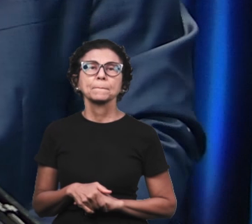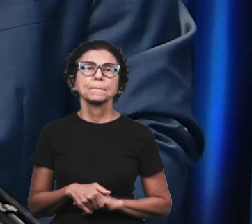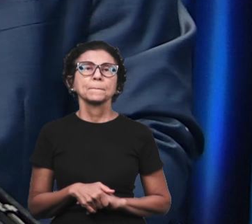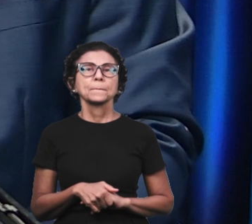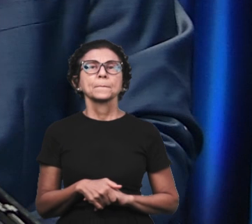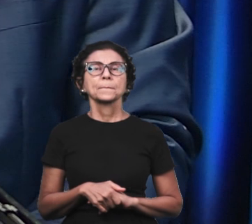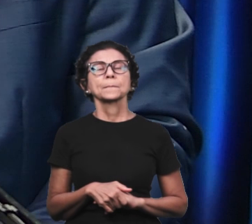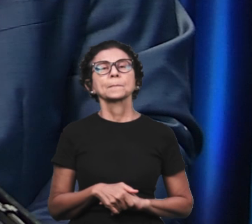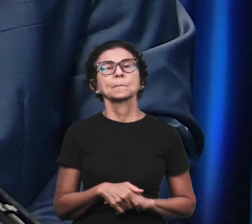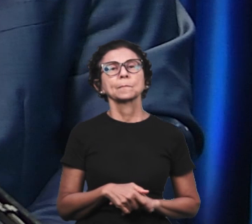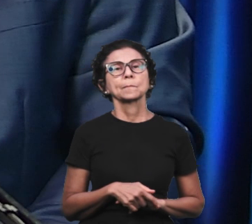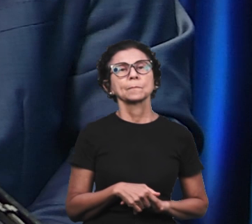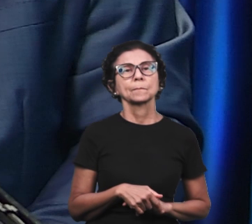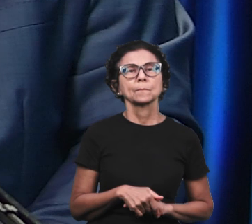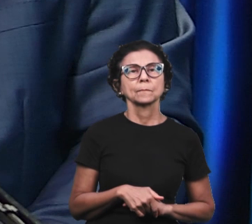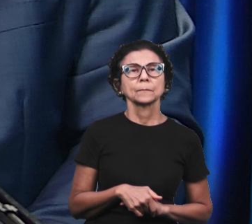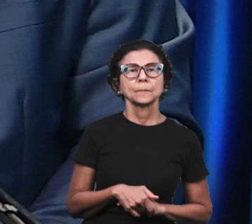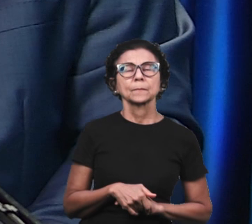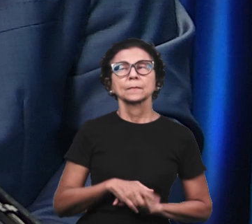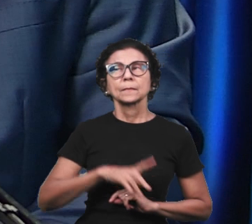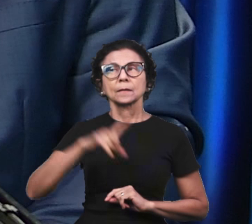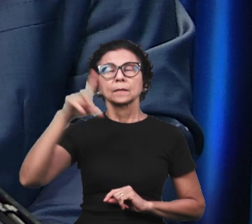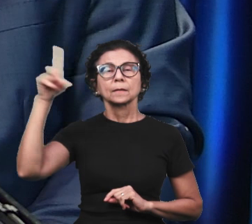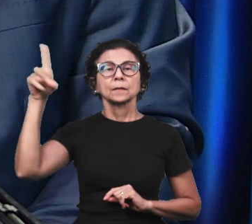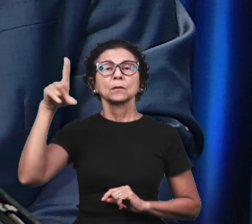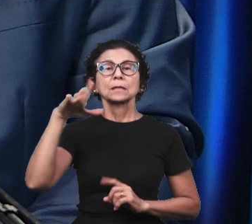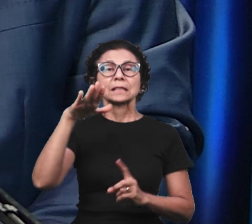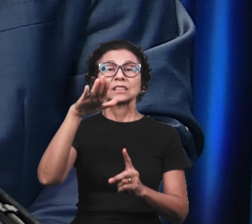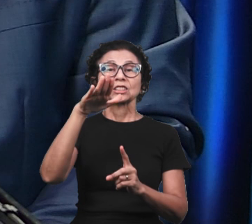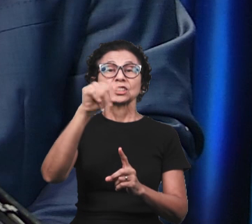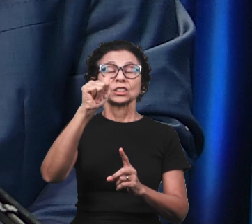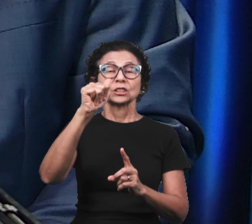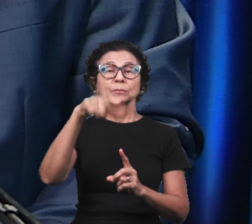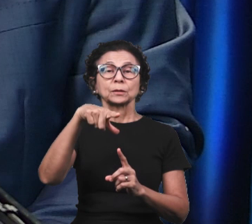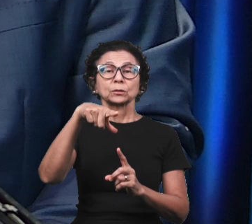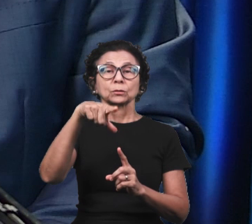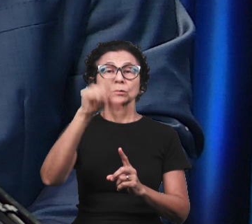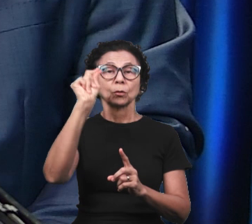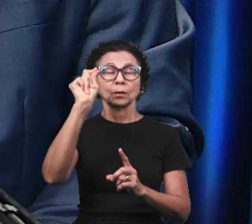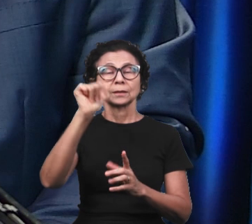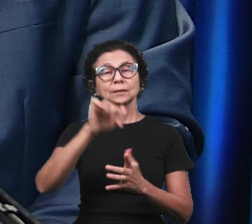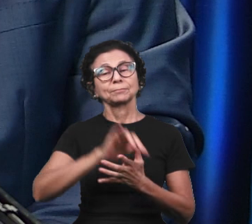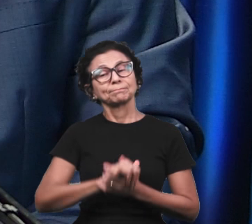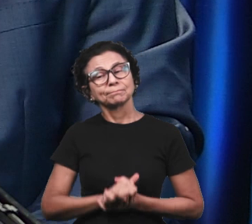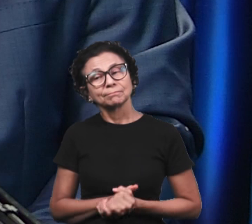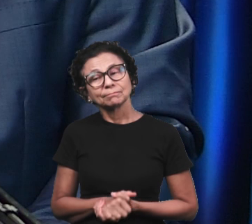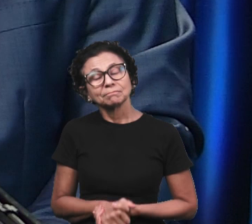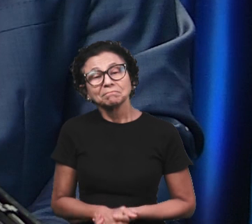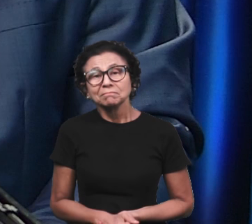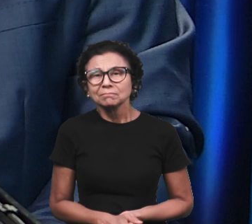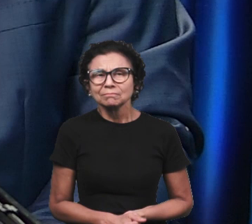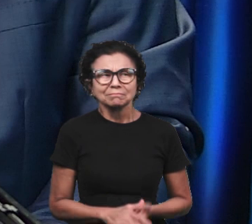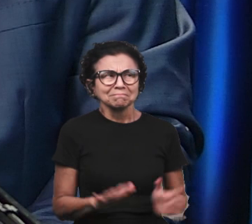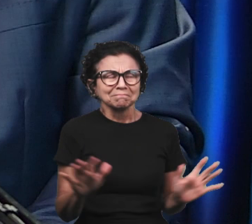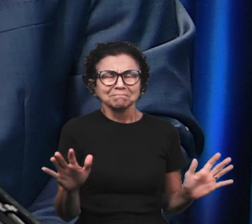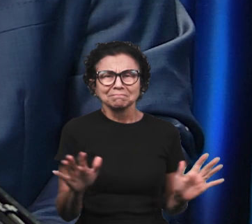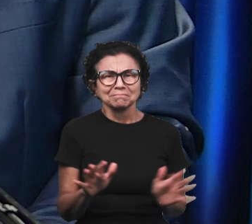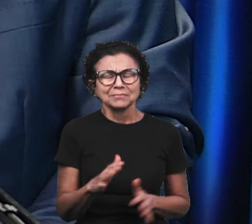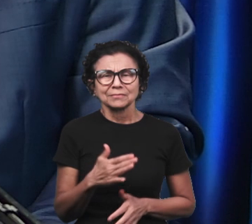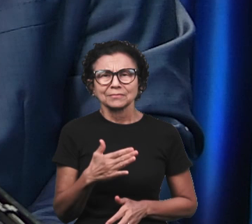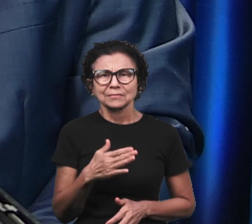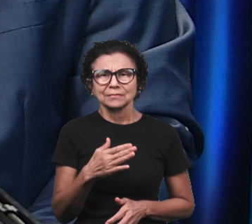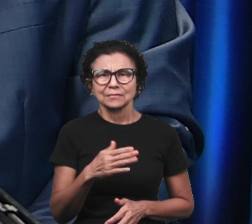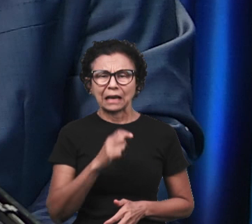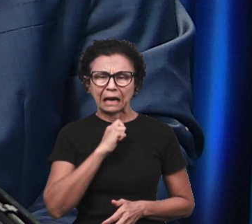uma escolha. Deus chama o homem, Deus elege o homem, sem que Arão nem